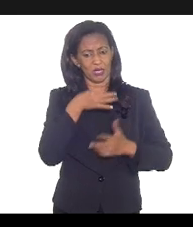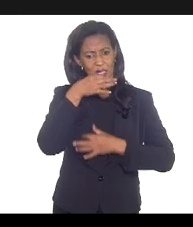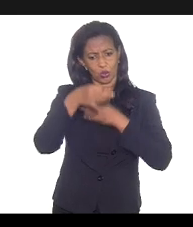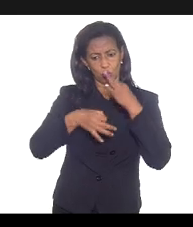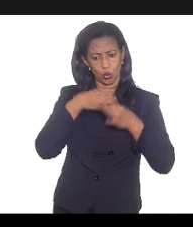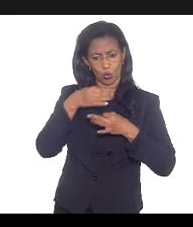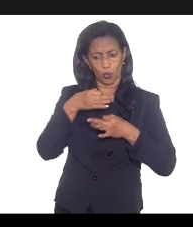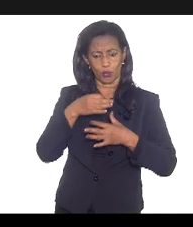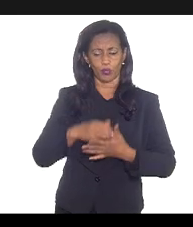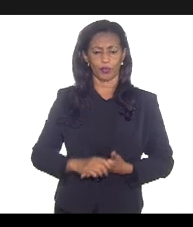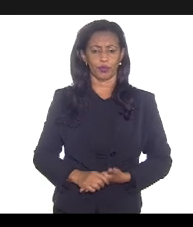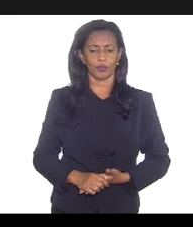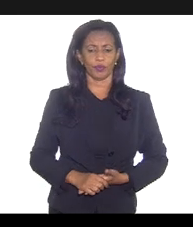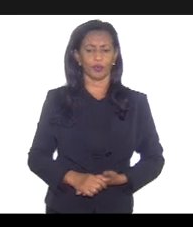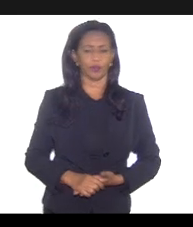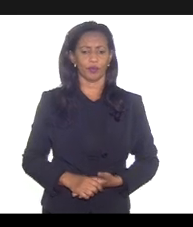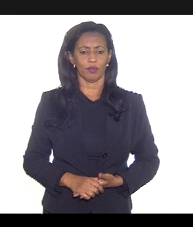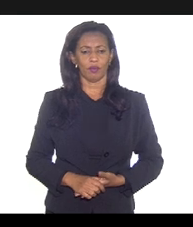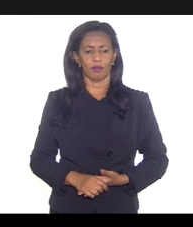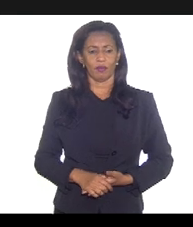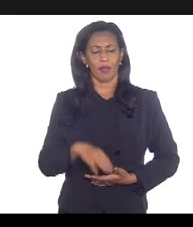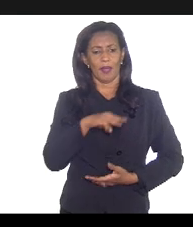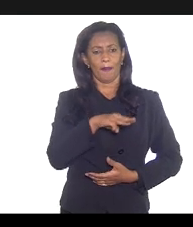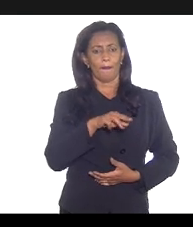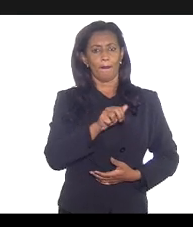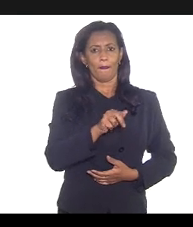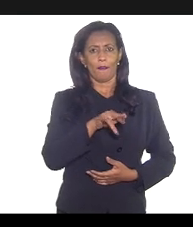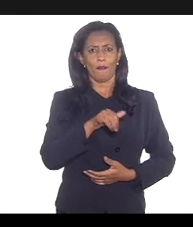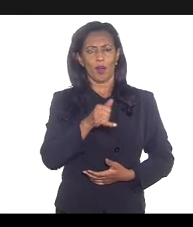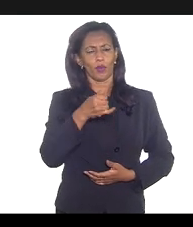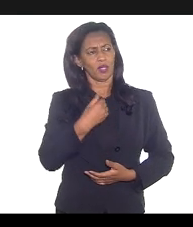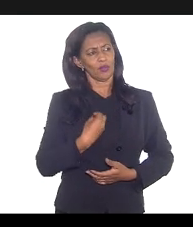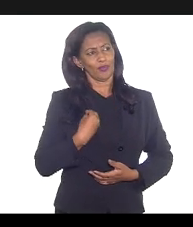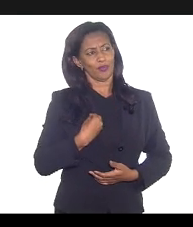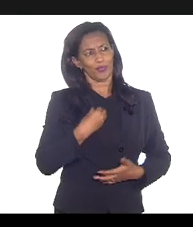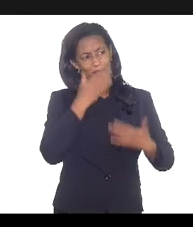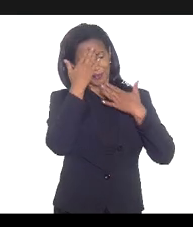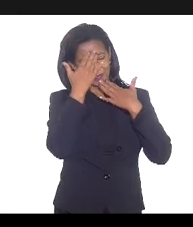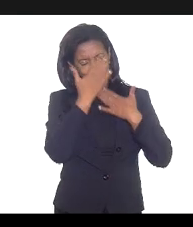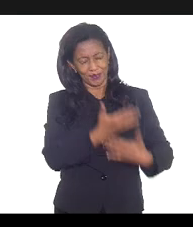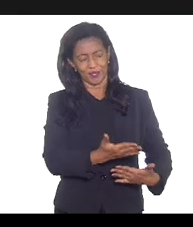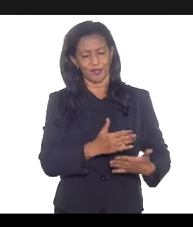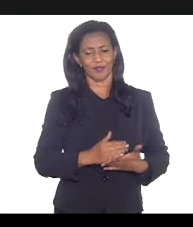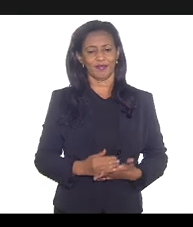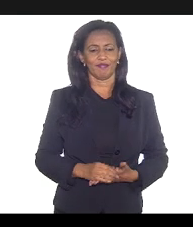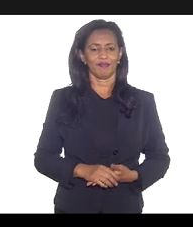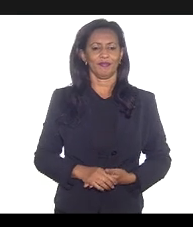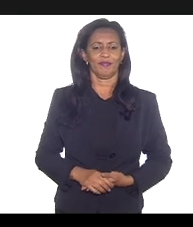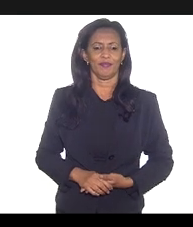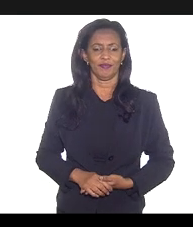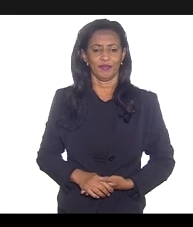acontecendo, tá bom? Então, Maurício Fabião, obrigado pela presença. Passa a palavra.